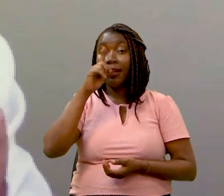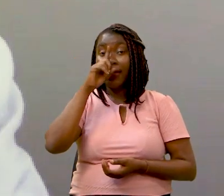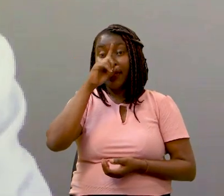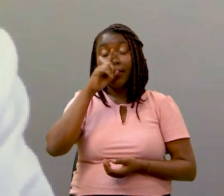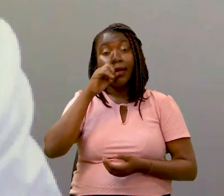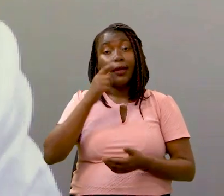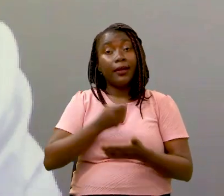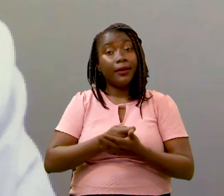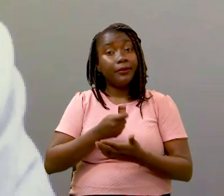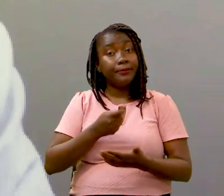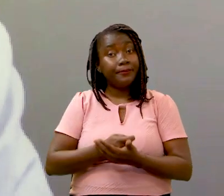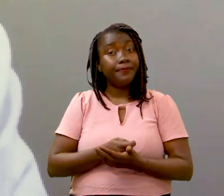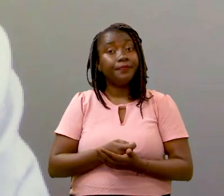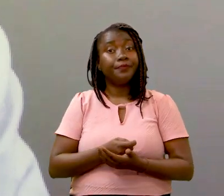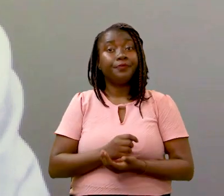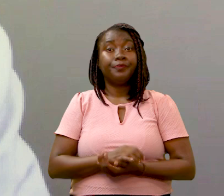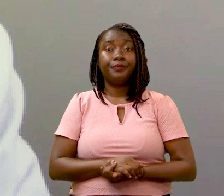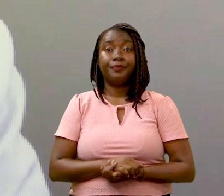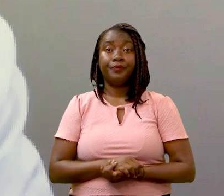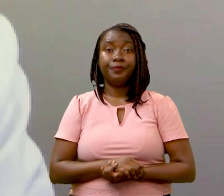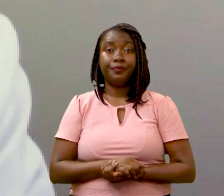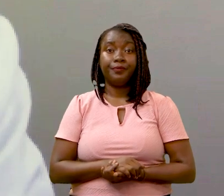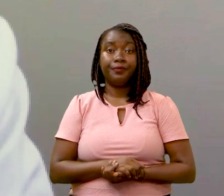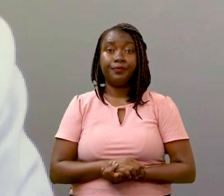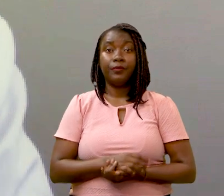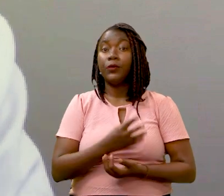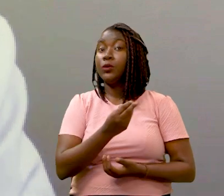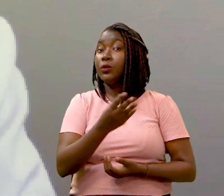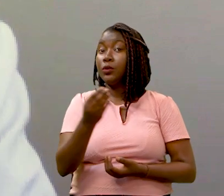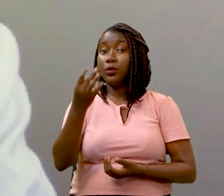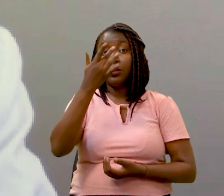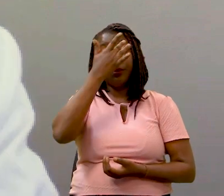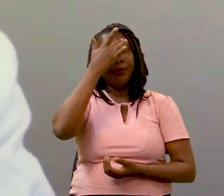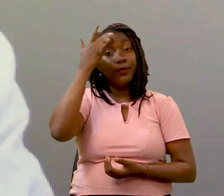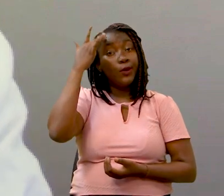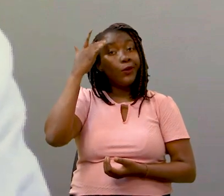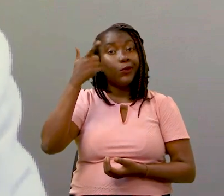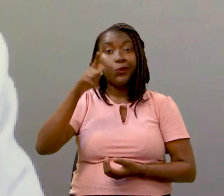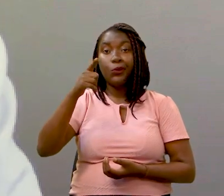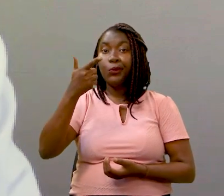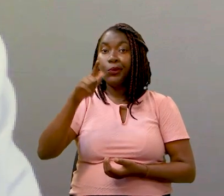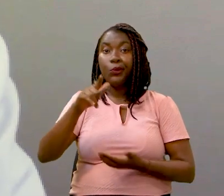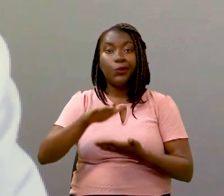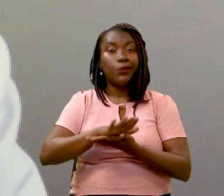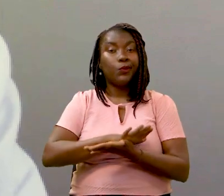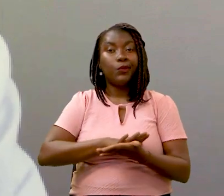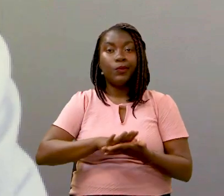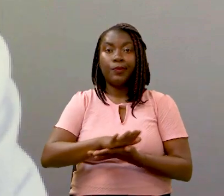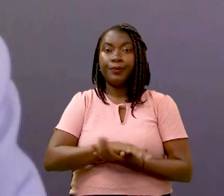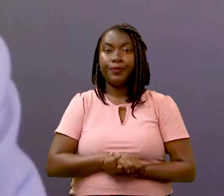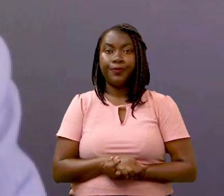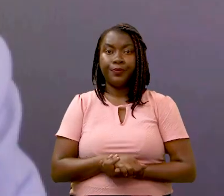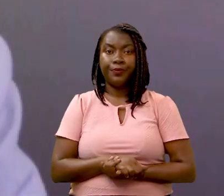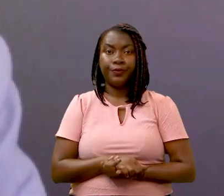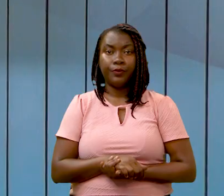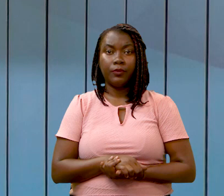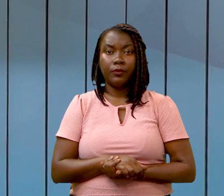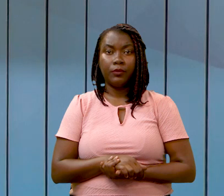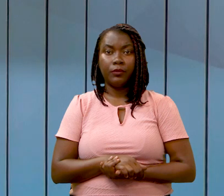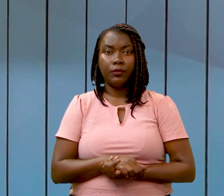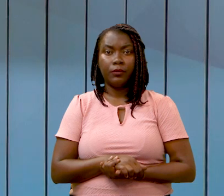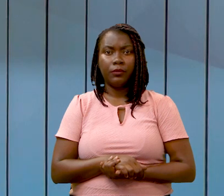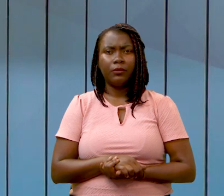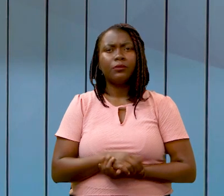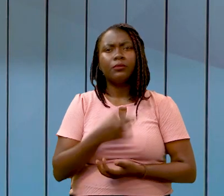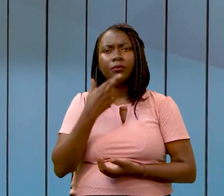né? Mas devem ser individualizadas. Muitas pessoas não têm absolutamente nada frente a essas situações. Exatamente,